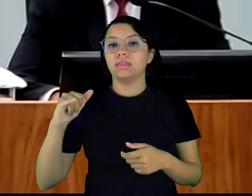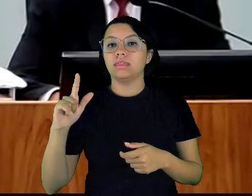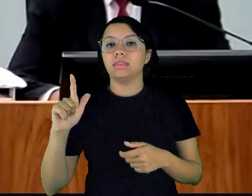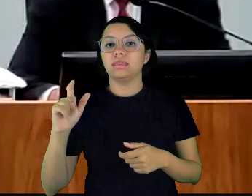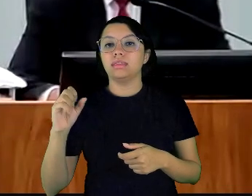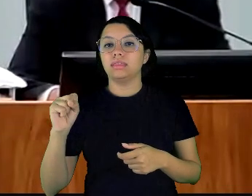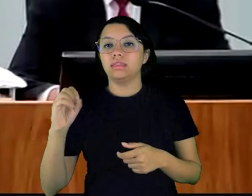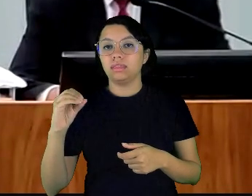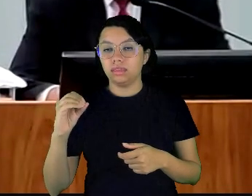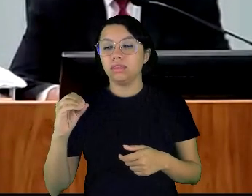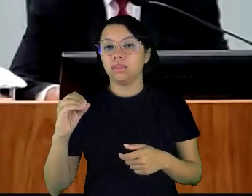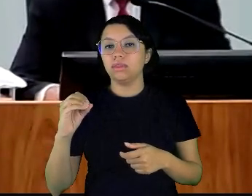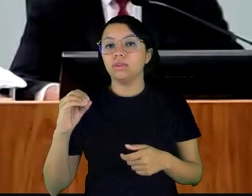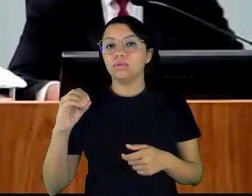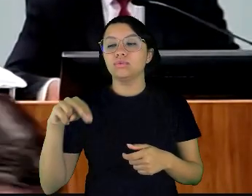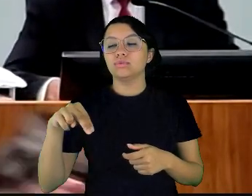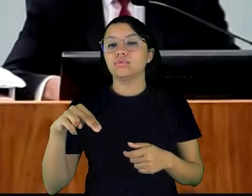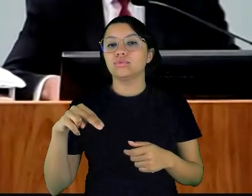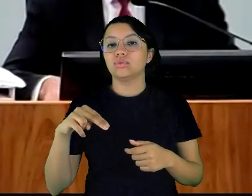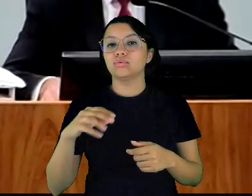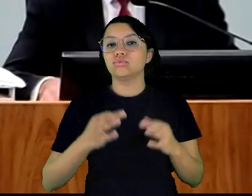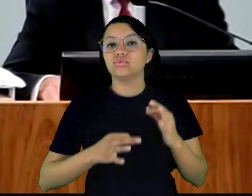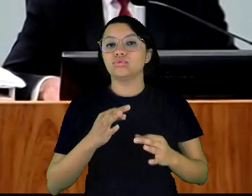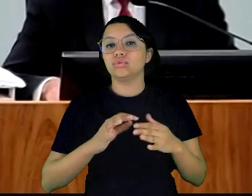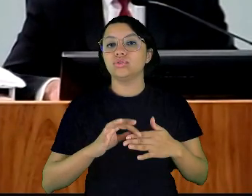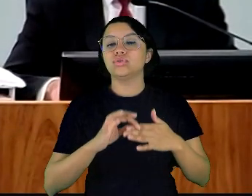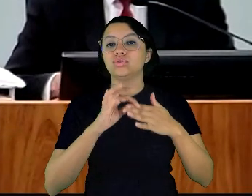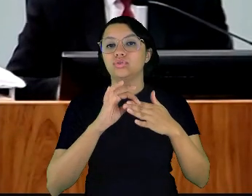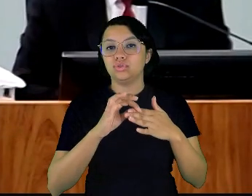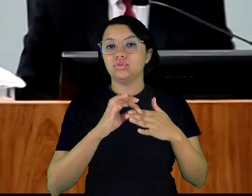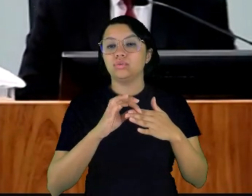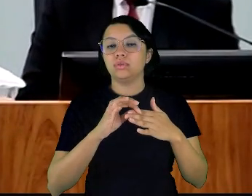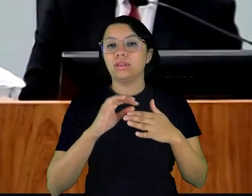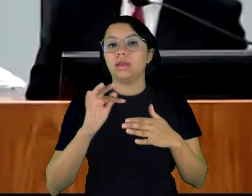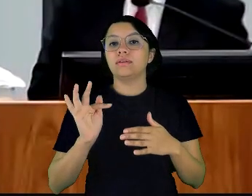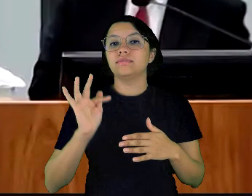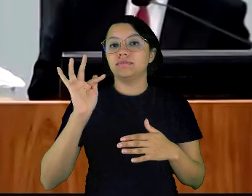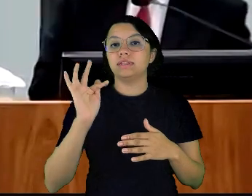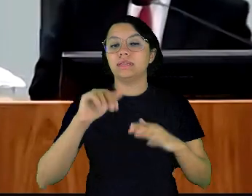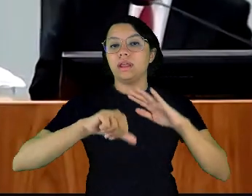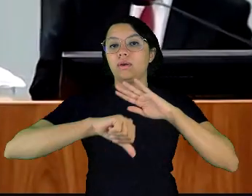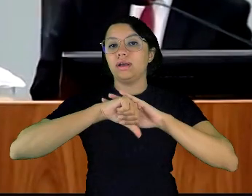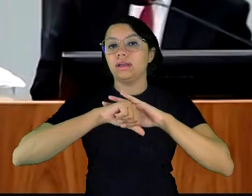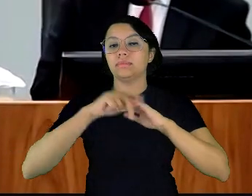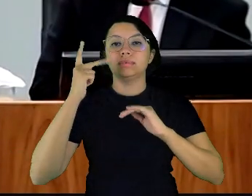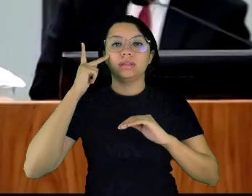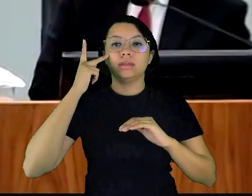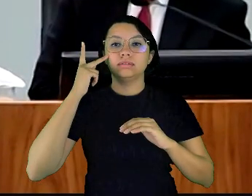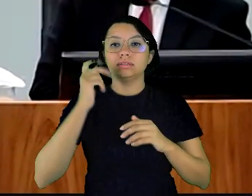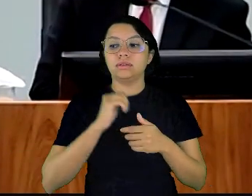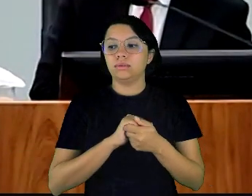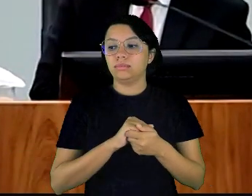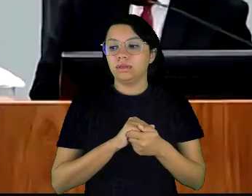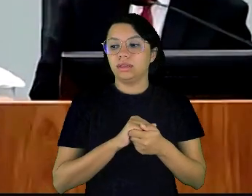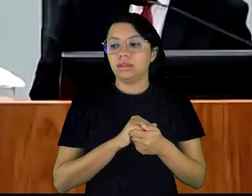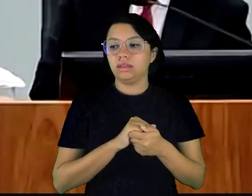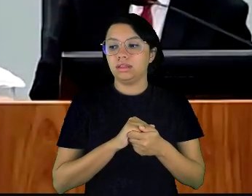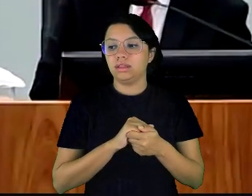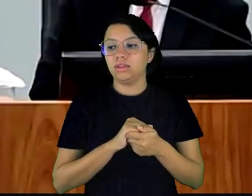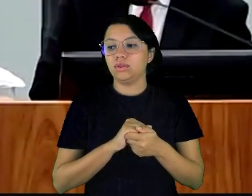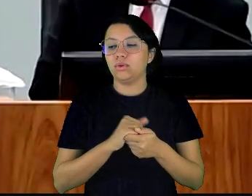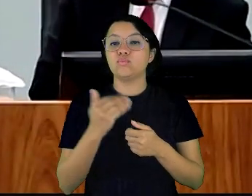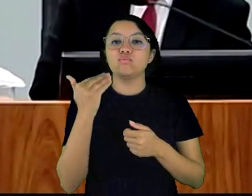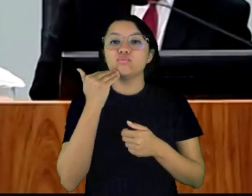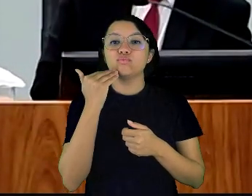Lopes Júnior, juiz titular da 6ª Vara Federal Criminal de São Paulo, cujo único defeito é ter